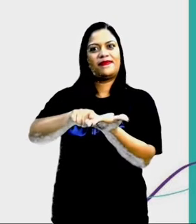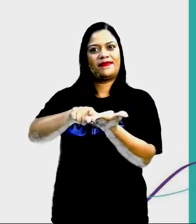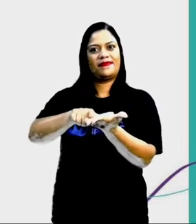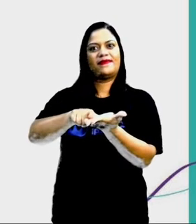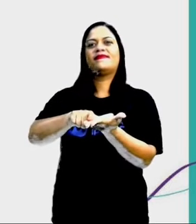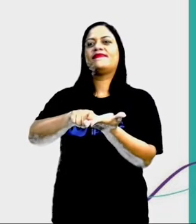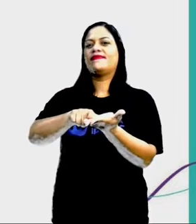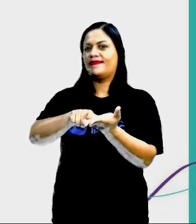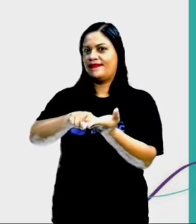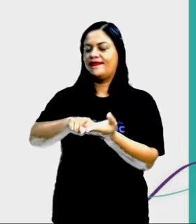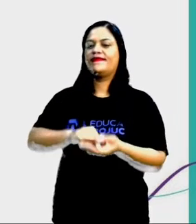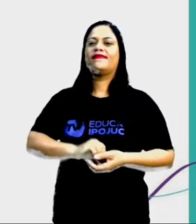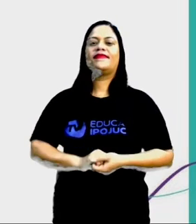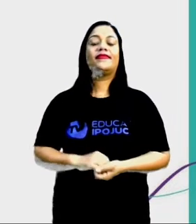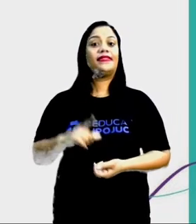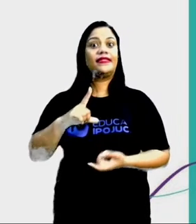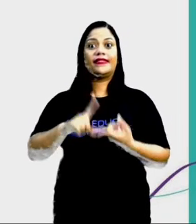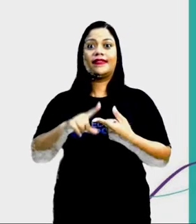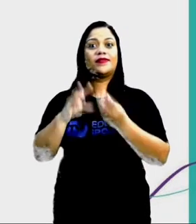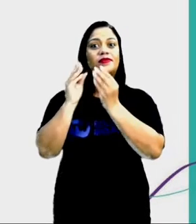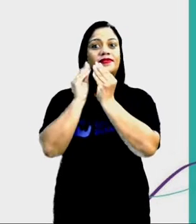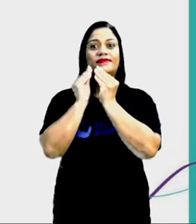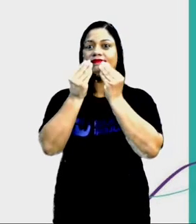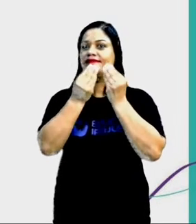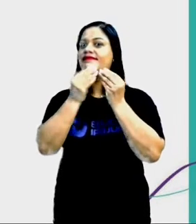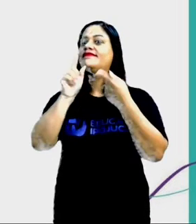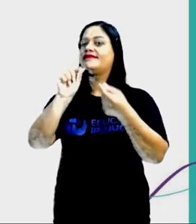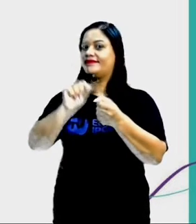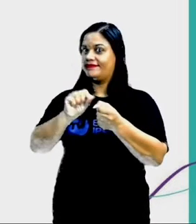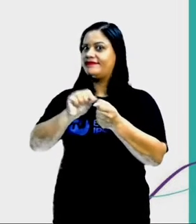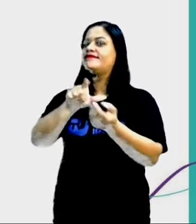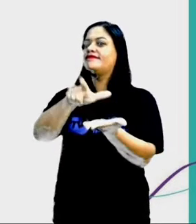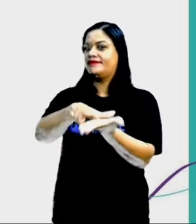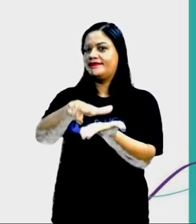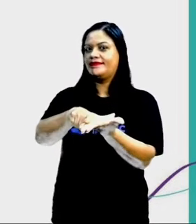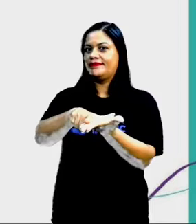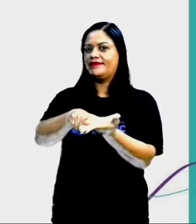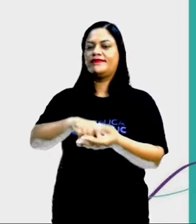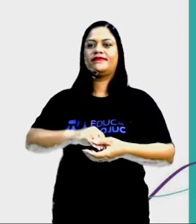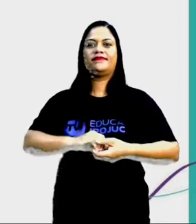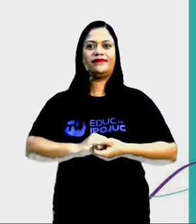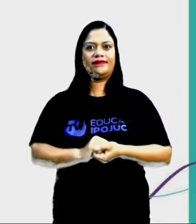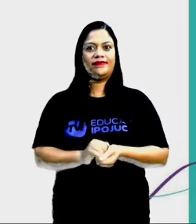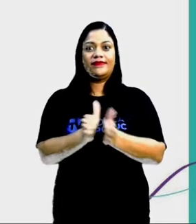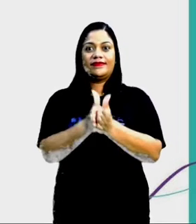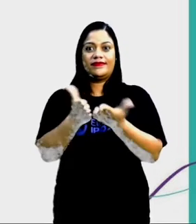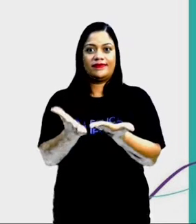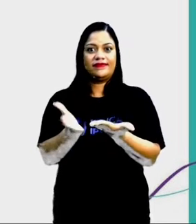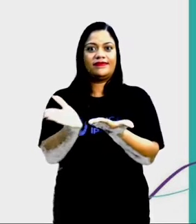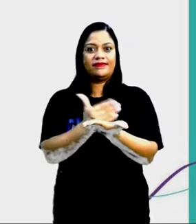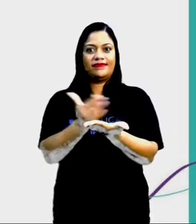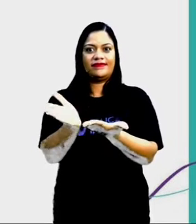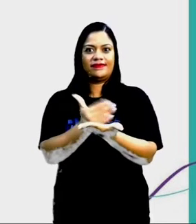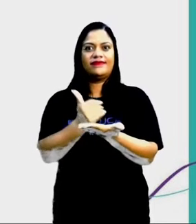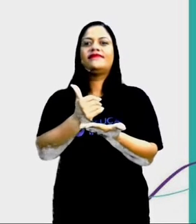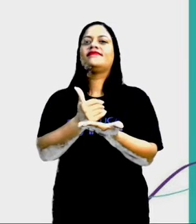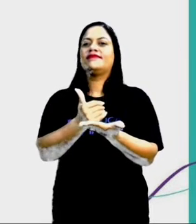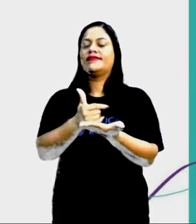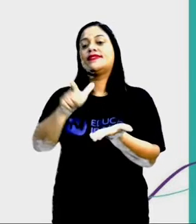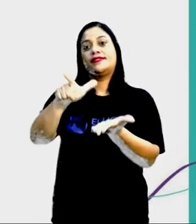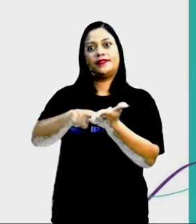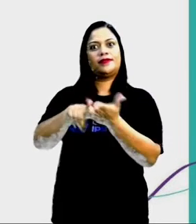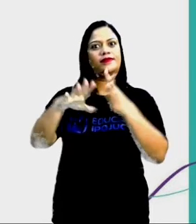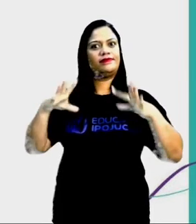papel. Temos o guardanapo, que é feito de papel. O caderno e também o